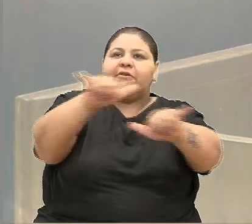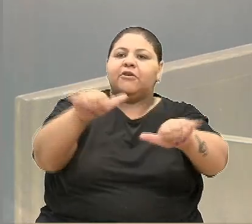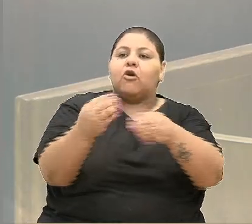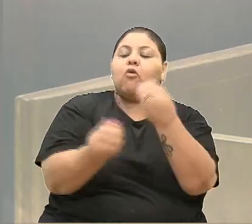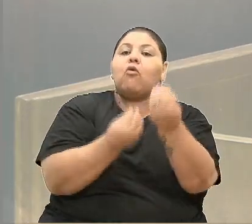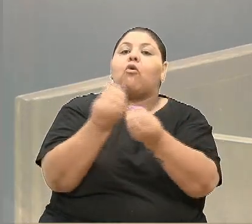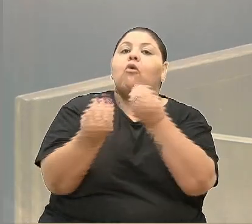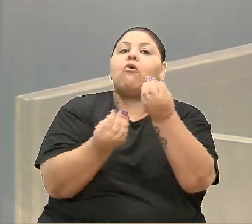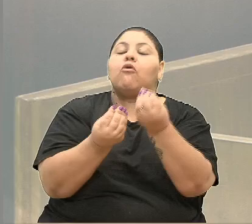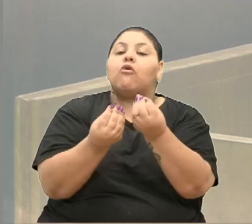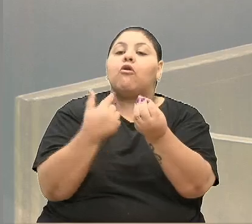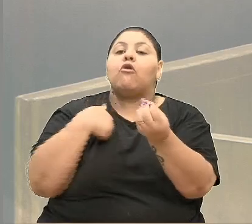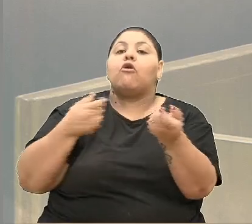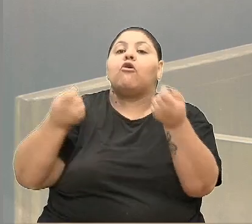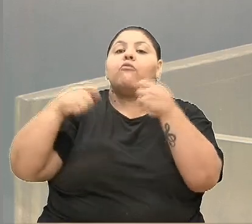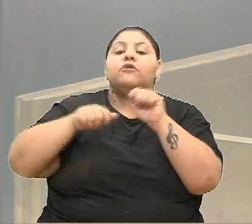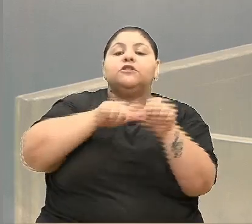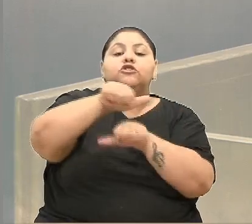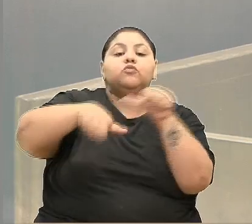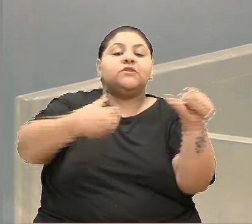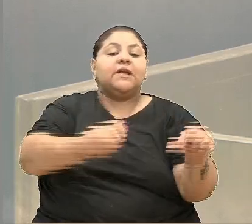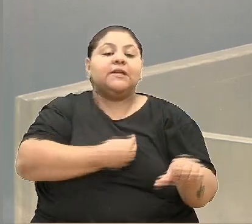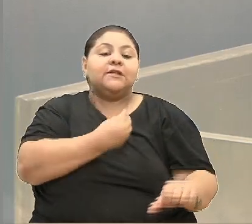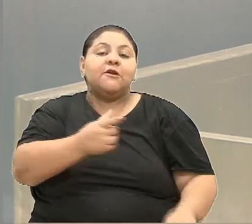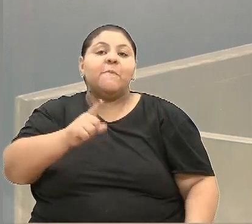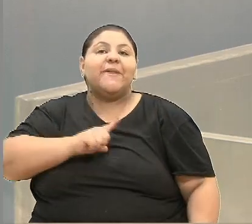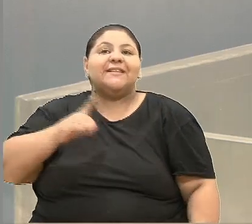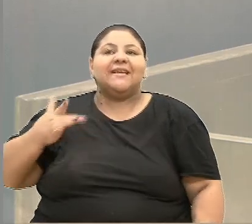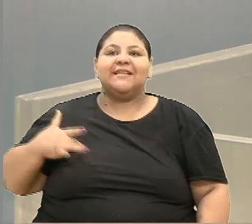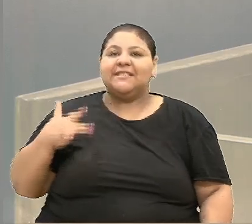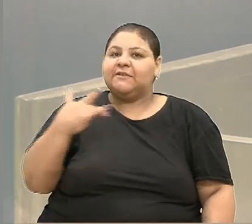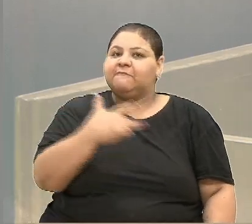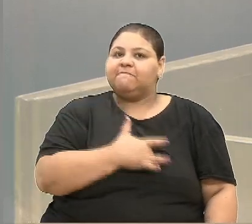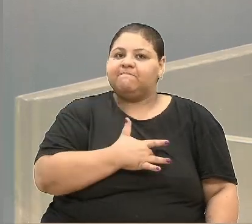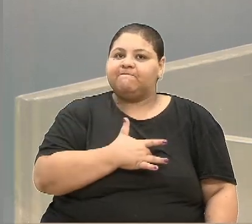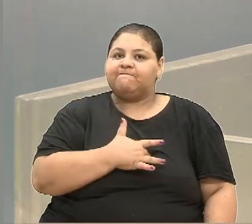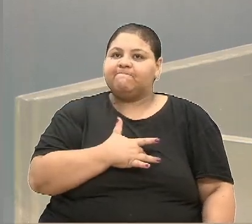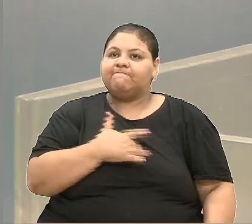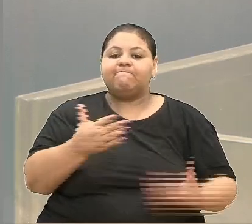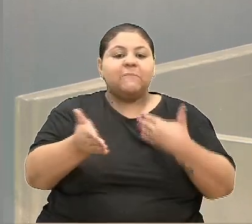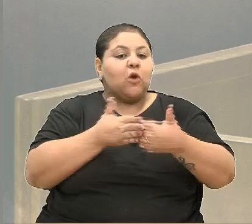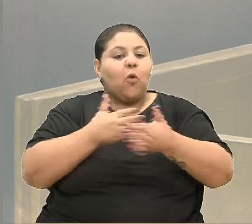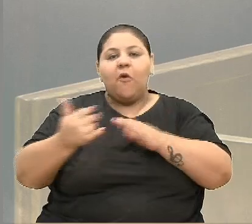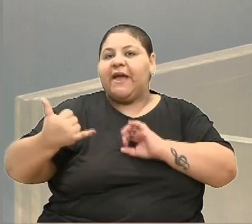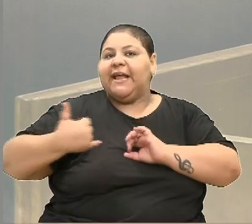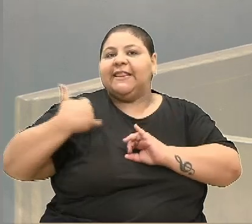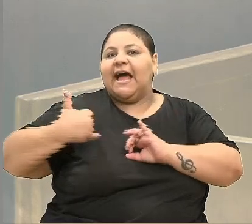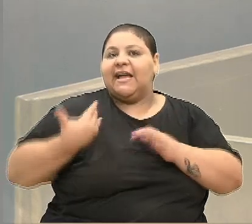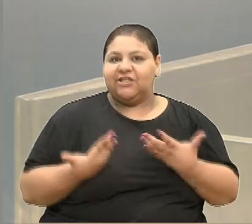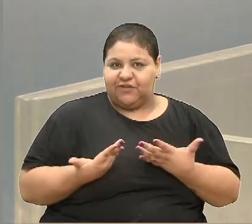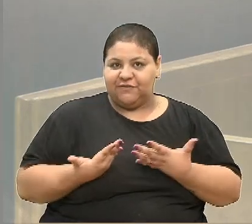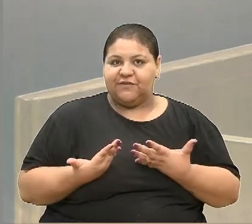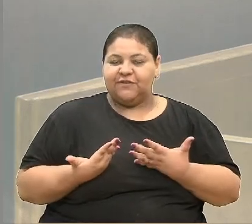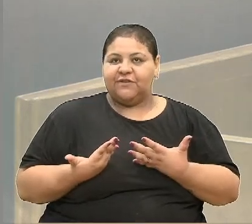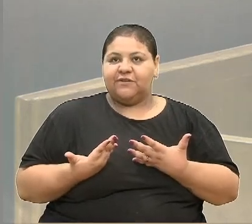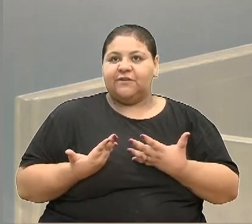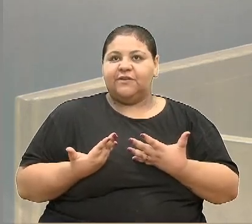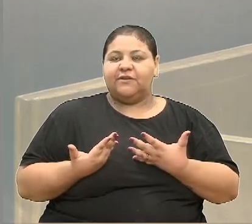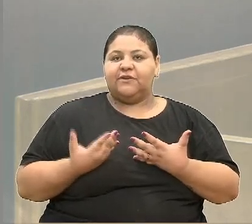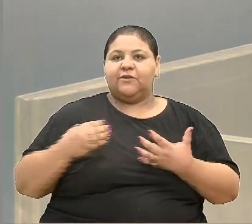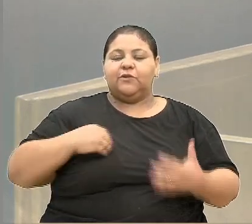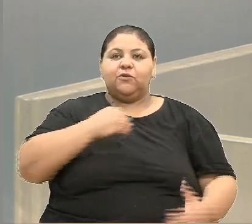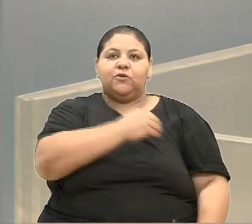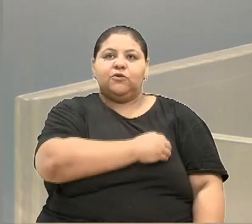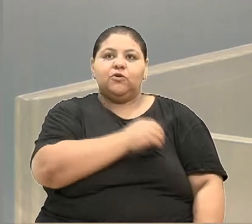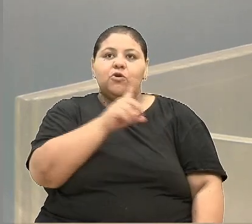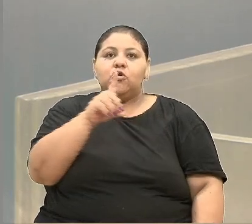como, o que eu preciso modificar na vida para ter saúde em qualquer idade. Dr. Dorival